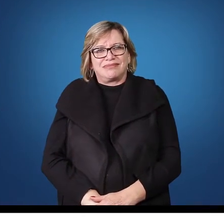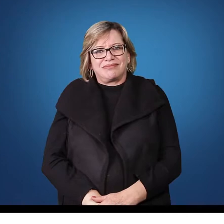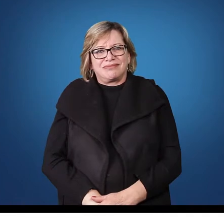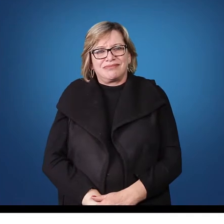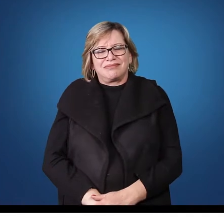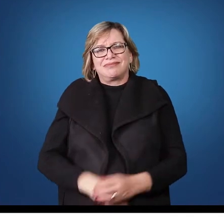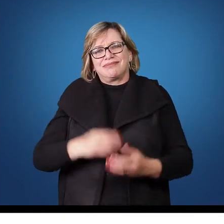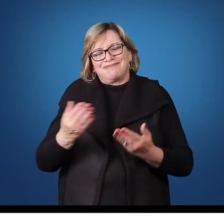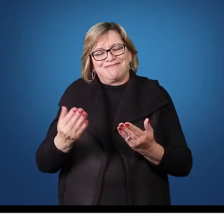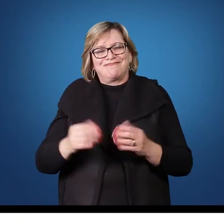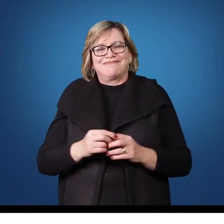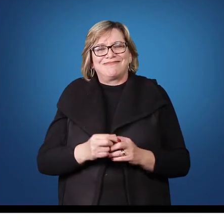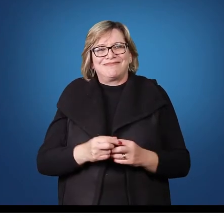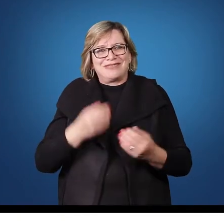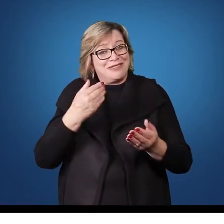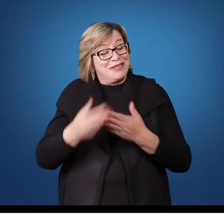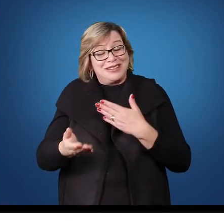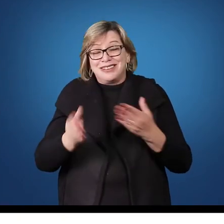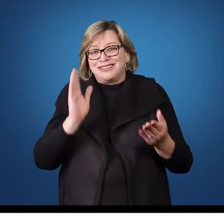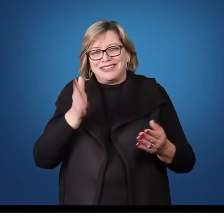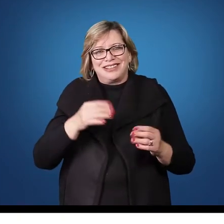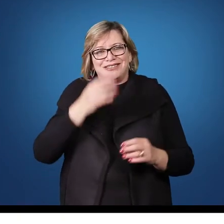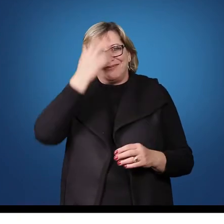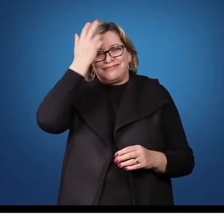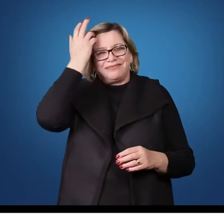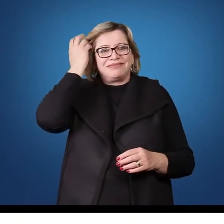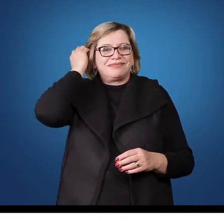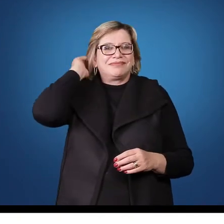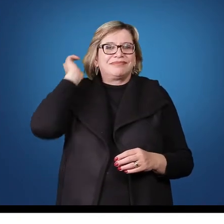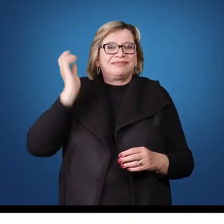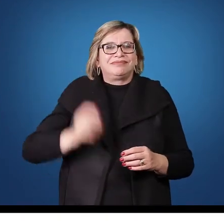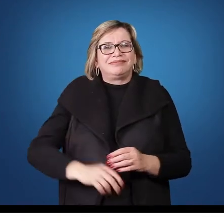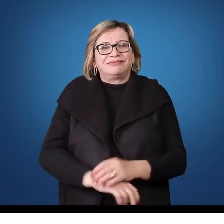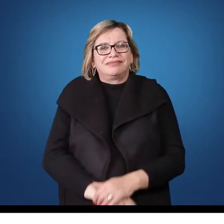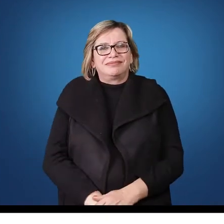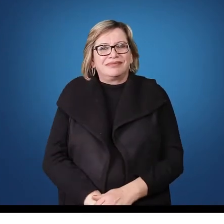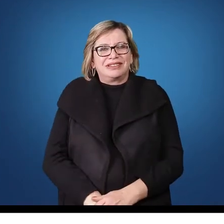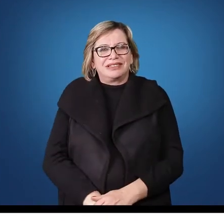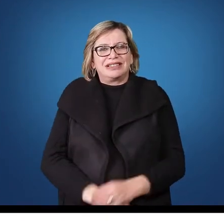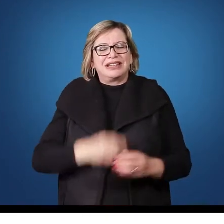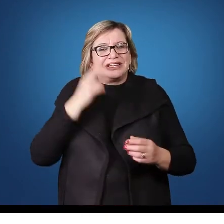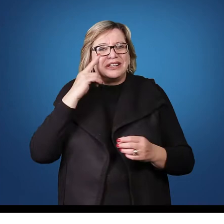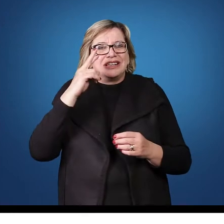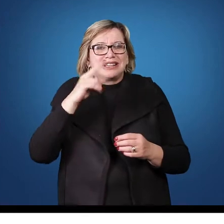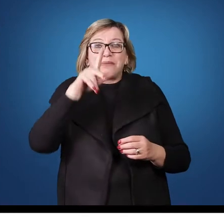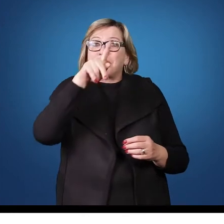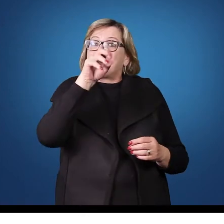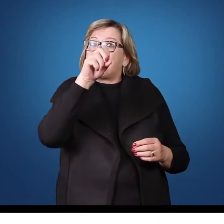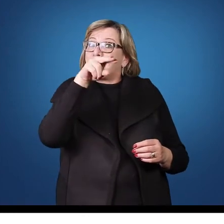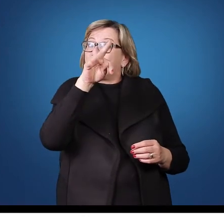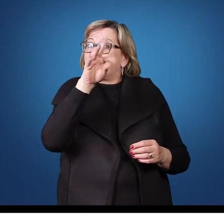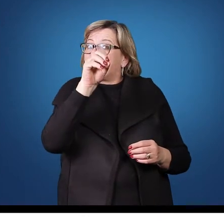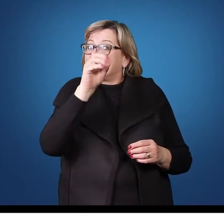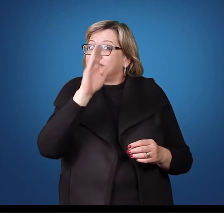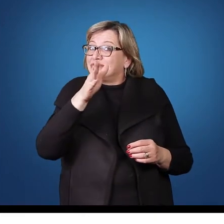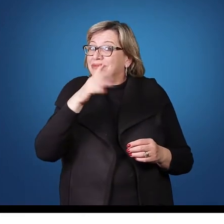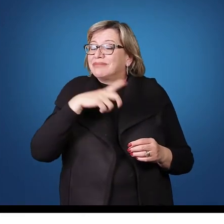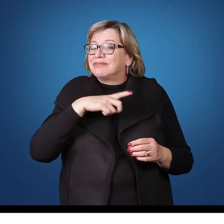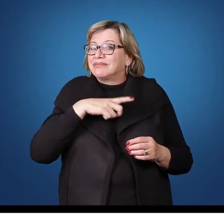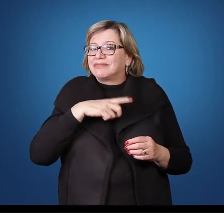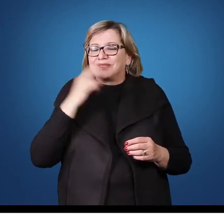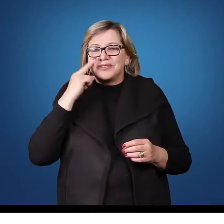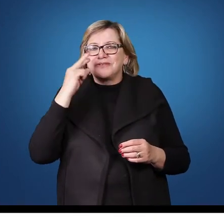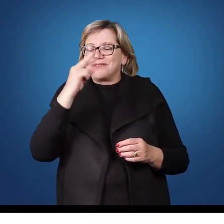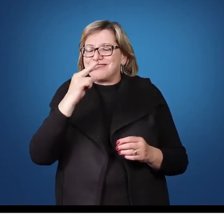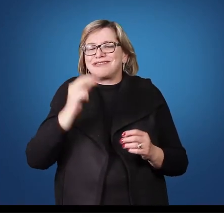Isso. Aí, ó. Perdeu o ponto. Vamos lá. Marquem ponto. Façam. Você tem que botar a bola onde o companheiro não